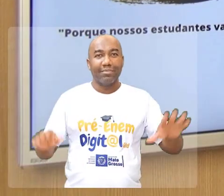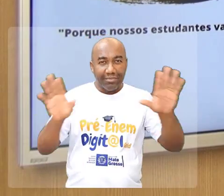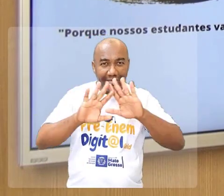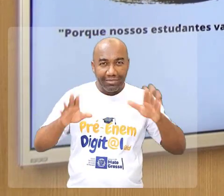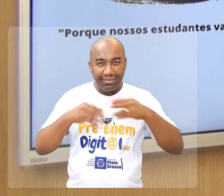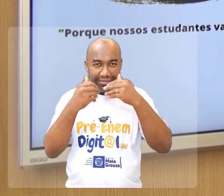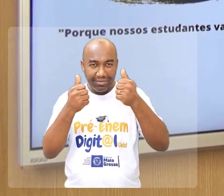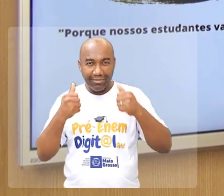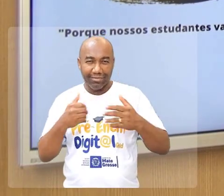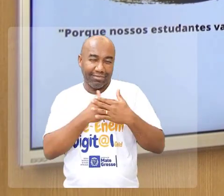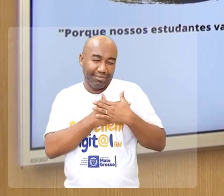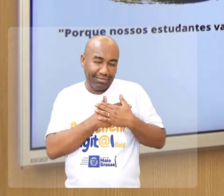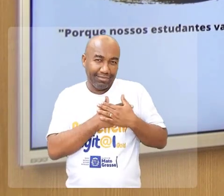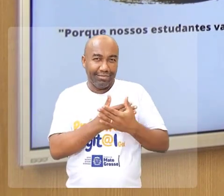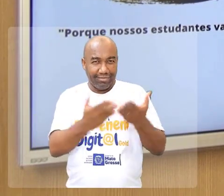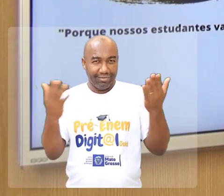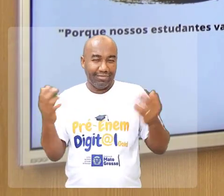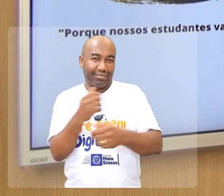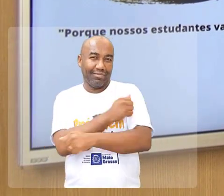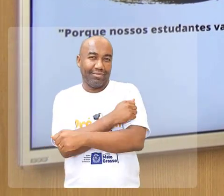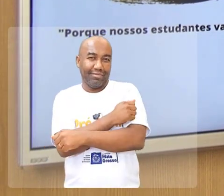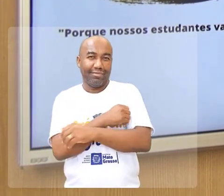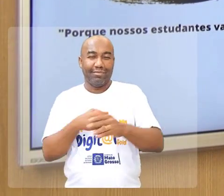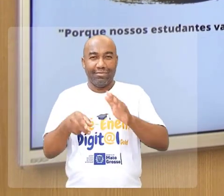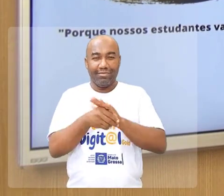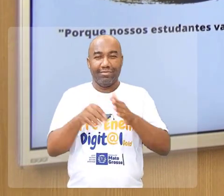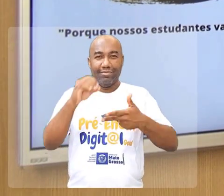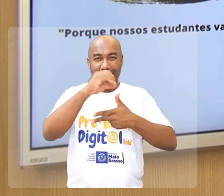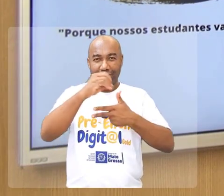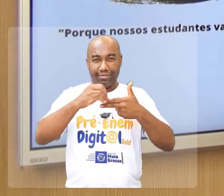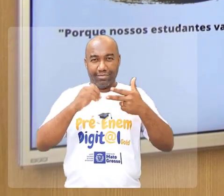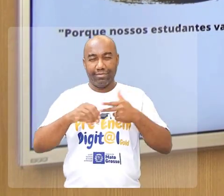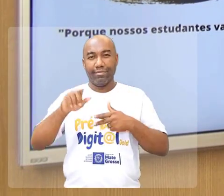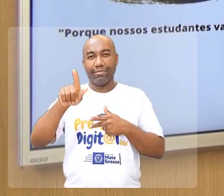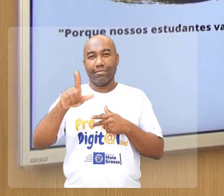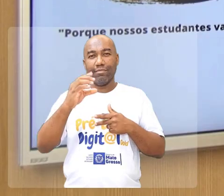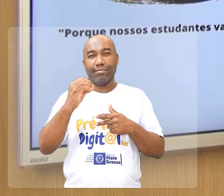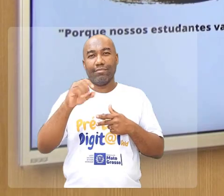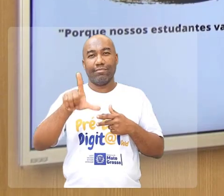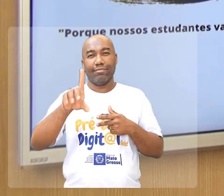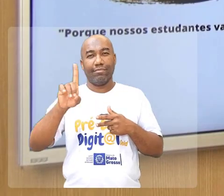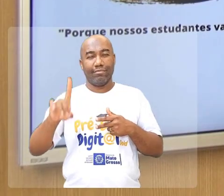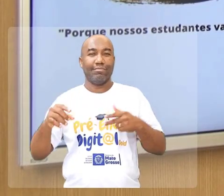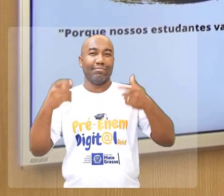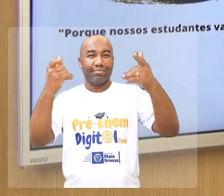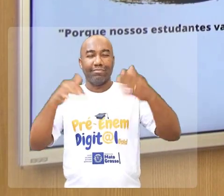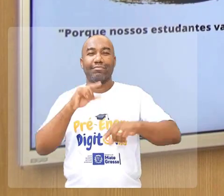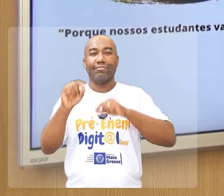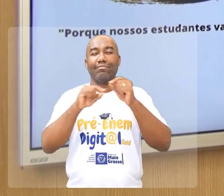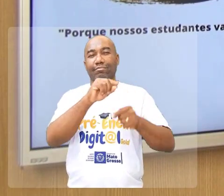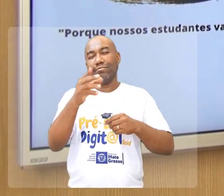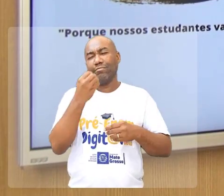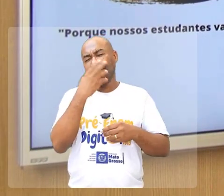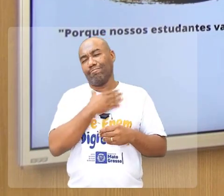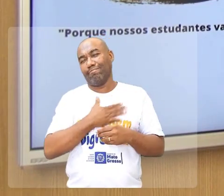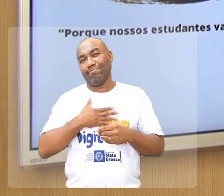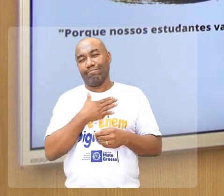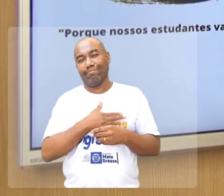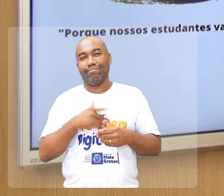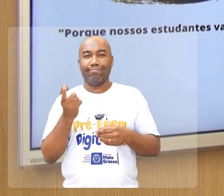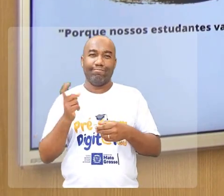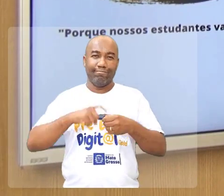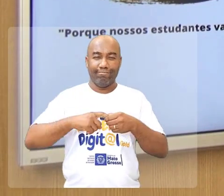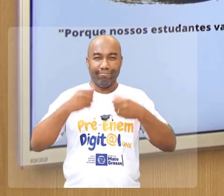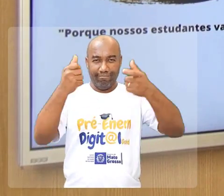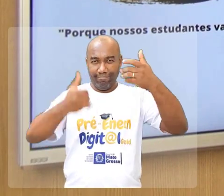Sejam bem-vindos, meus queridos alunos do Pré-ENEM Digital Gold. É um prazer muito grande poder voltar a falar com